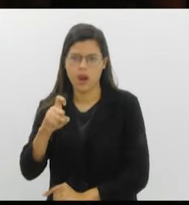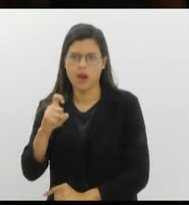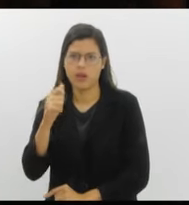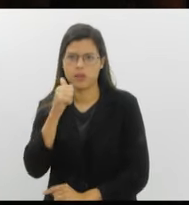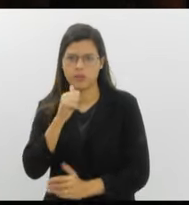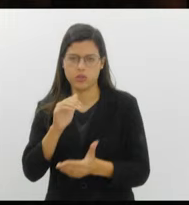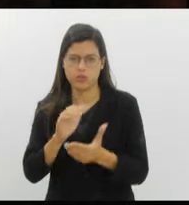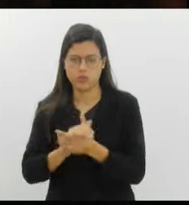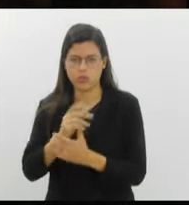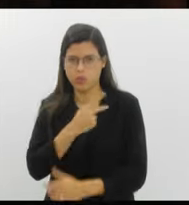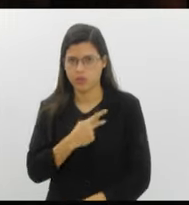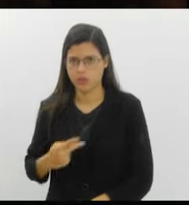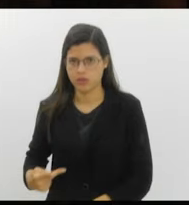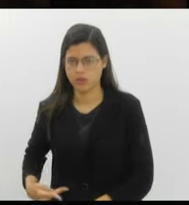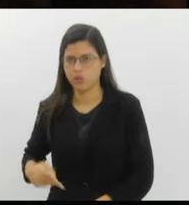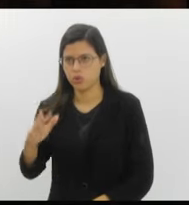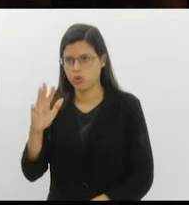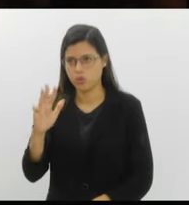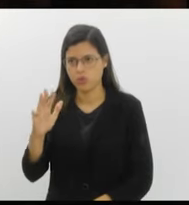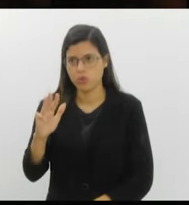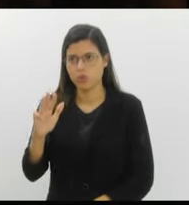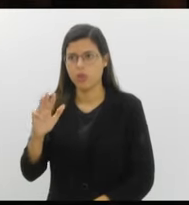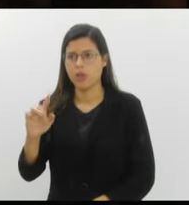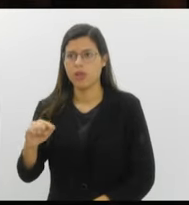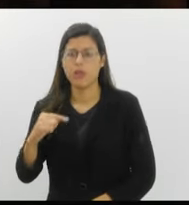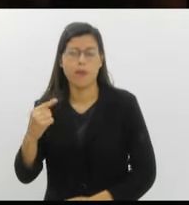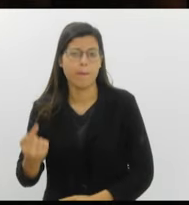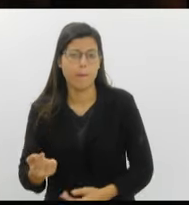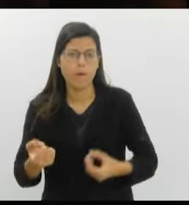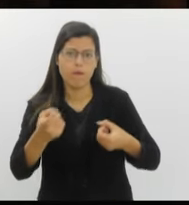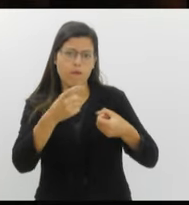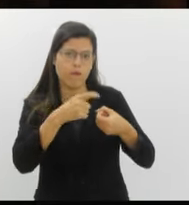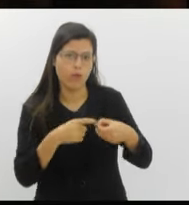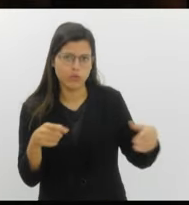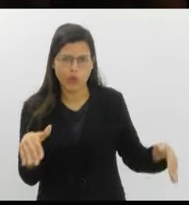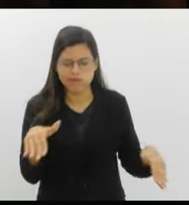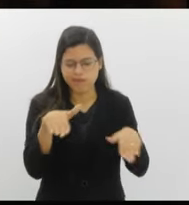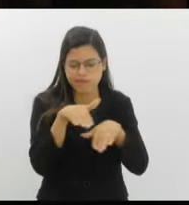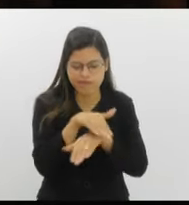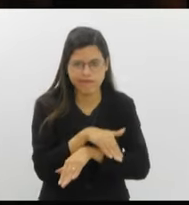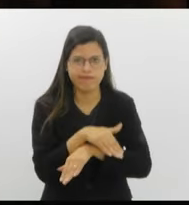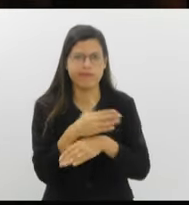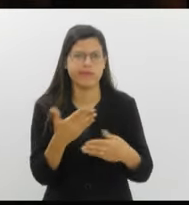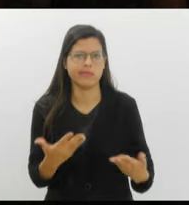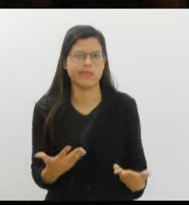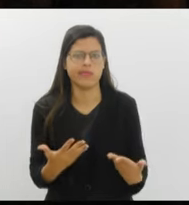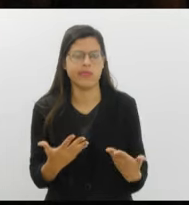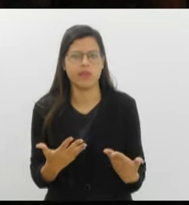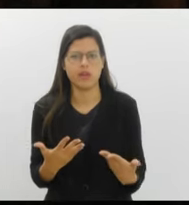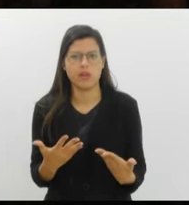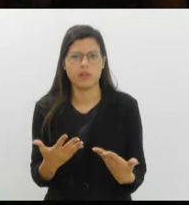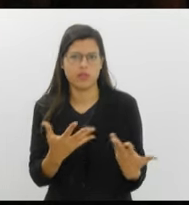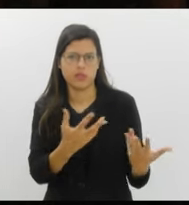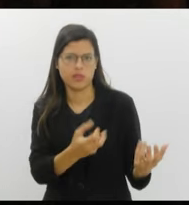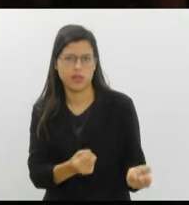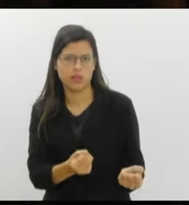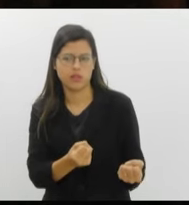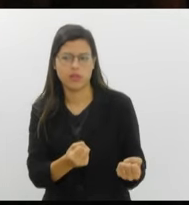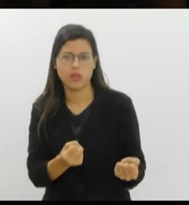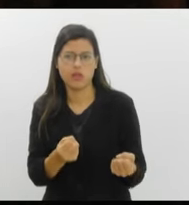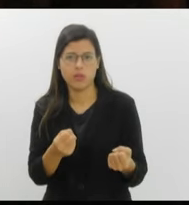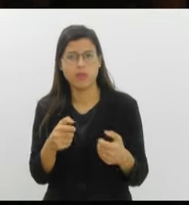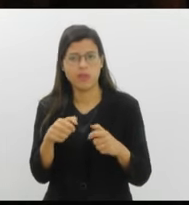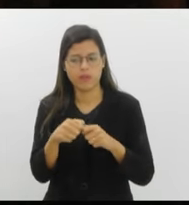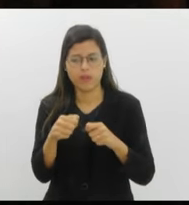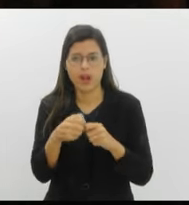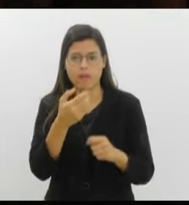tão grande que tempos depois ele voltou a ser cachorrinho, voltou a ser soldado, como ele andava bajulando e, como se diz no popular, babando ovo